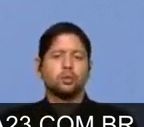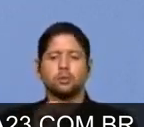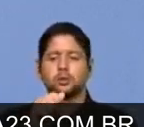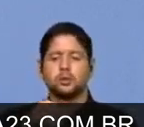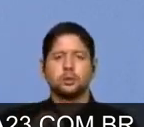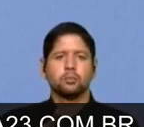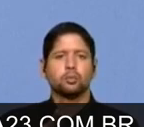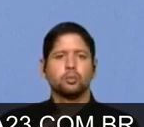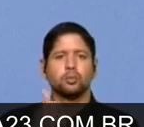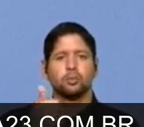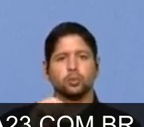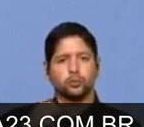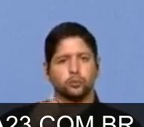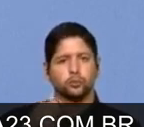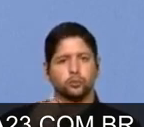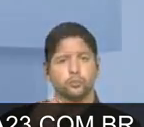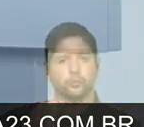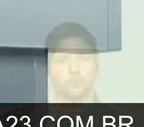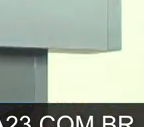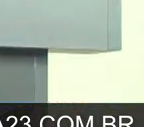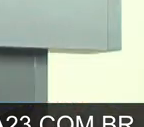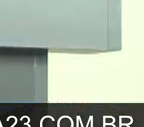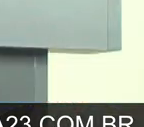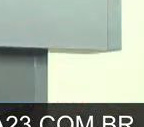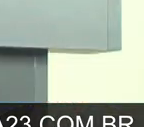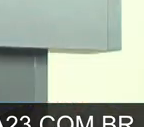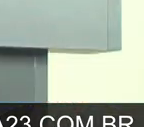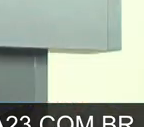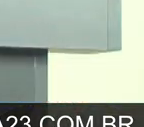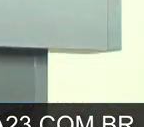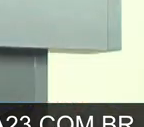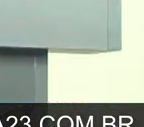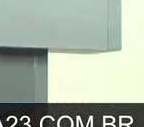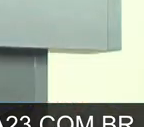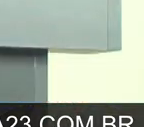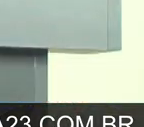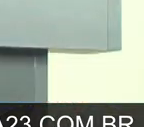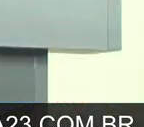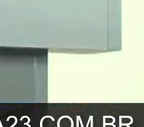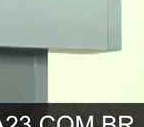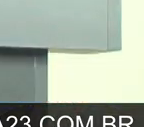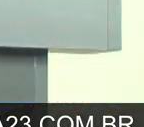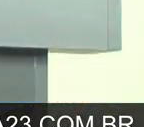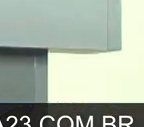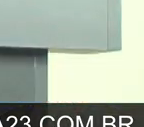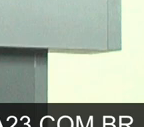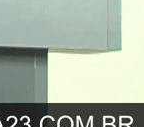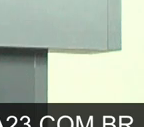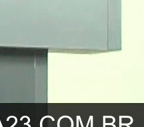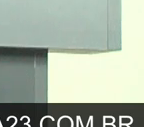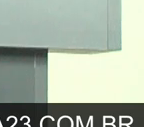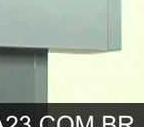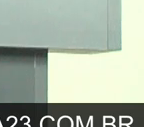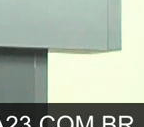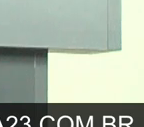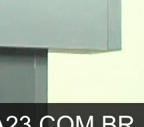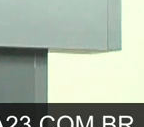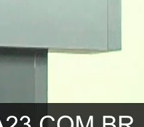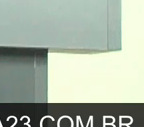no número 192. As crianças estão em férias, mas os pais já sabem da